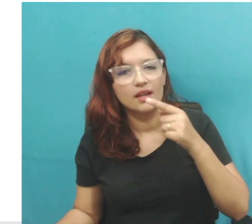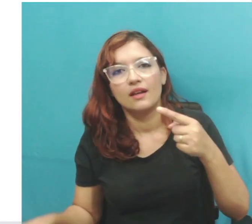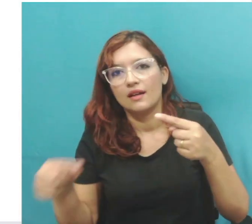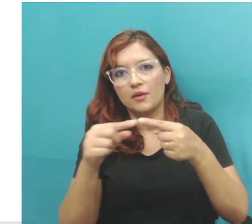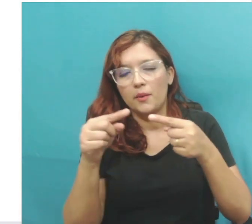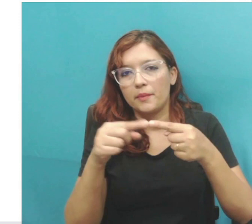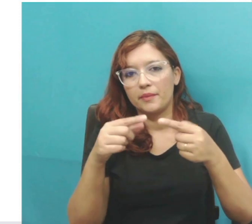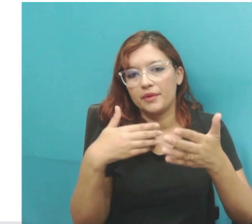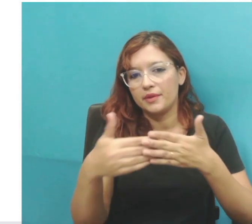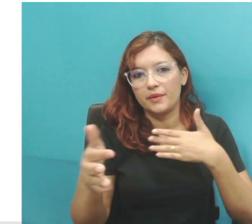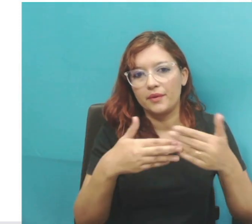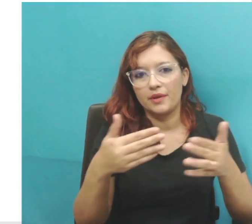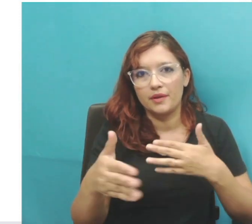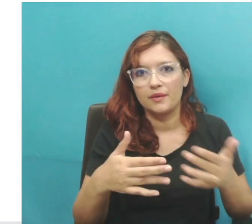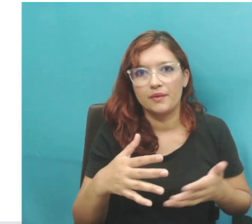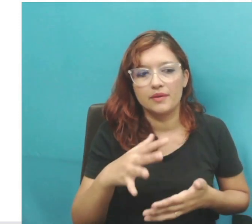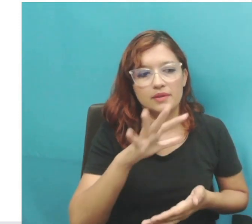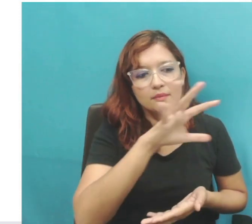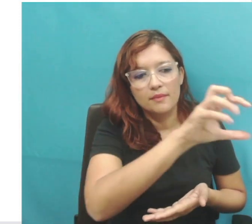Isso é diferente, né?